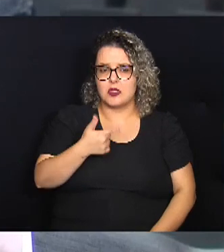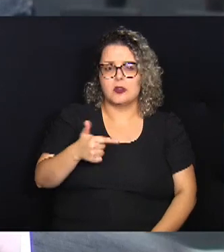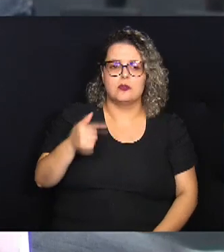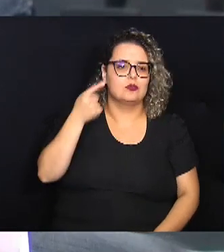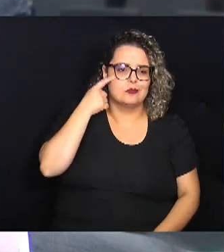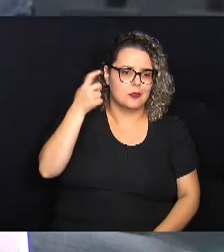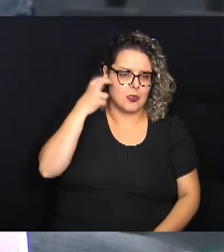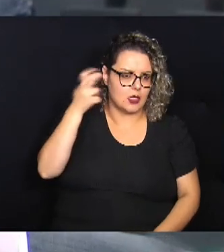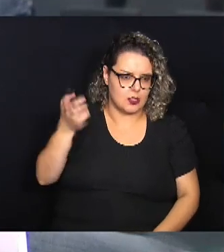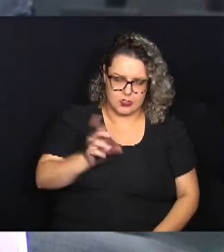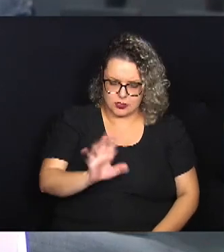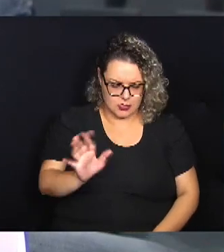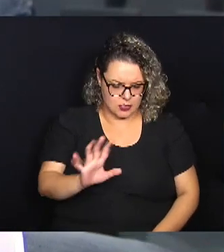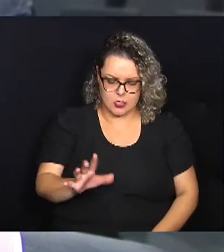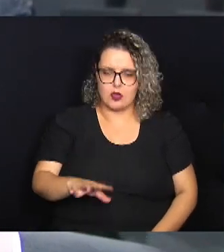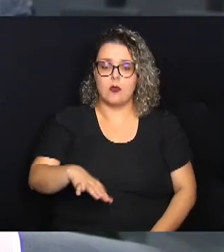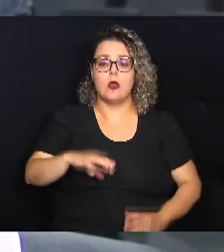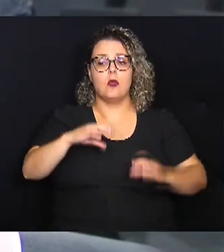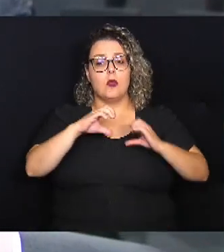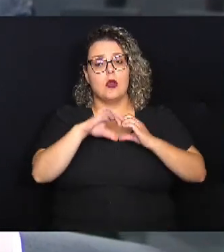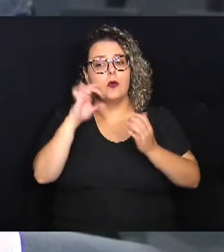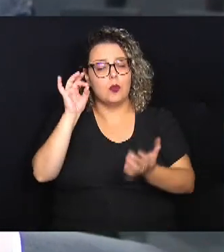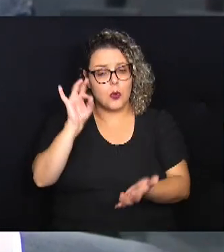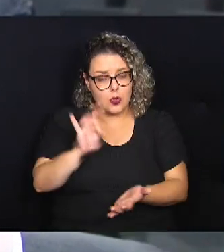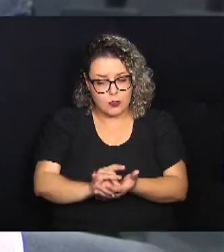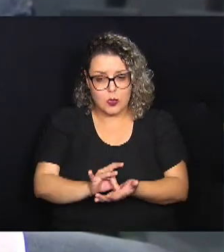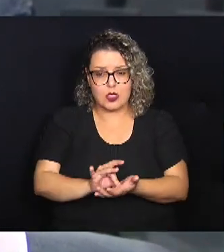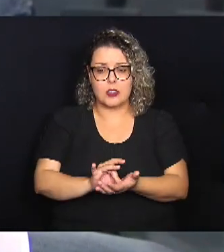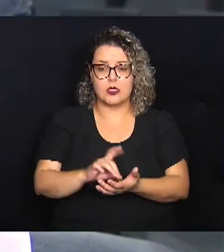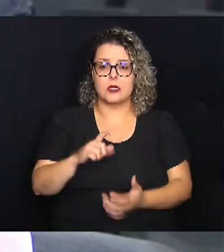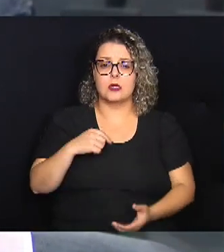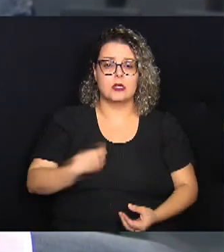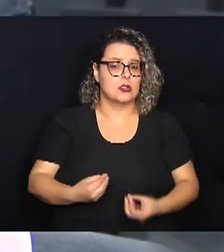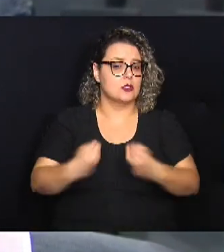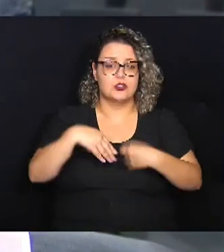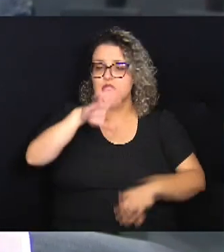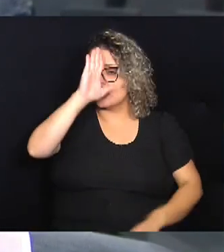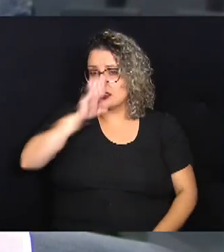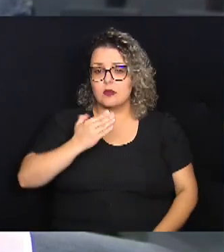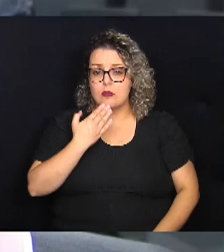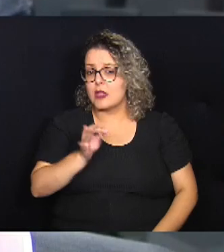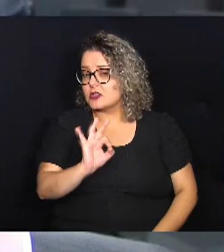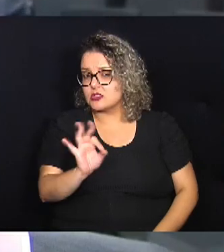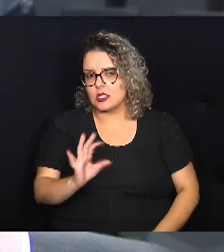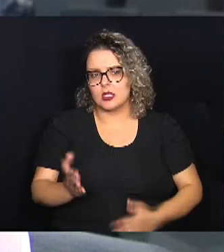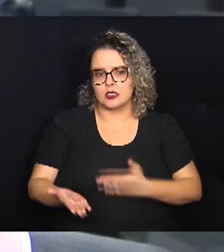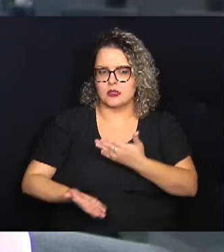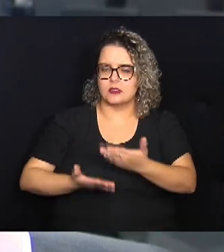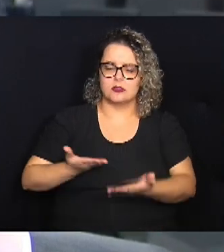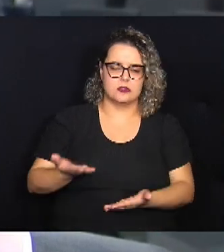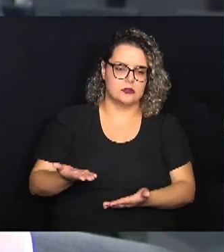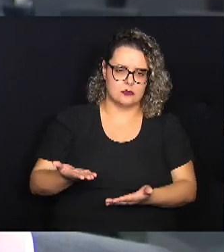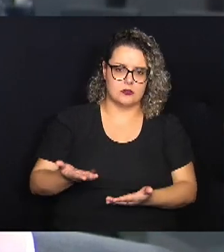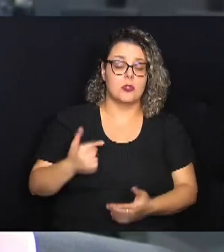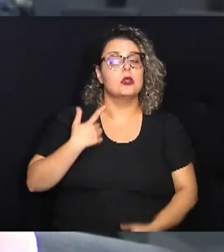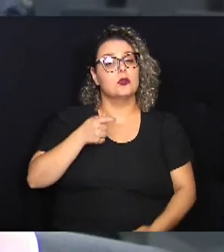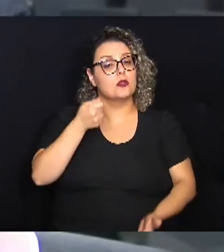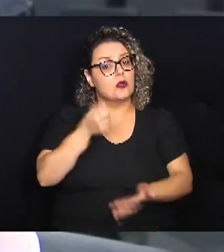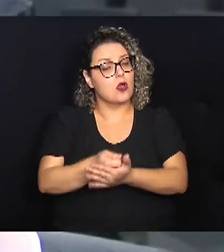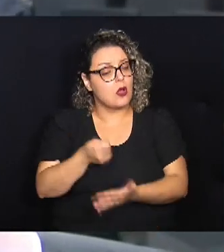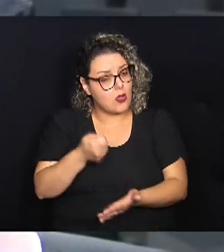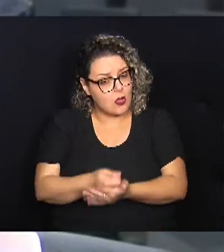amor verdadeiro. Esse amor ele dá para a gente de graça, eles não pedem nada. E nós temos a obrigação de